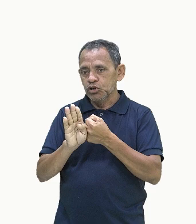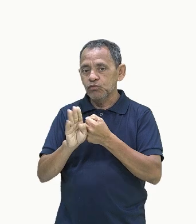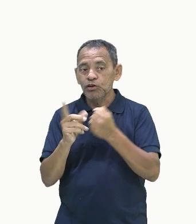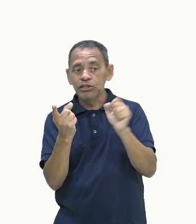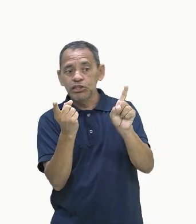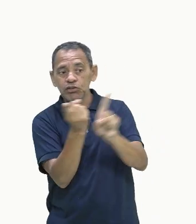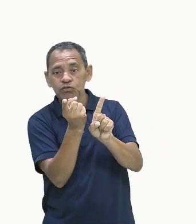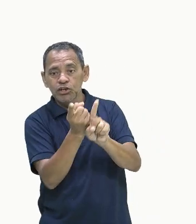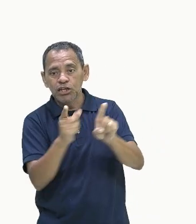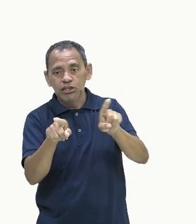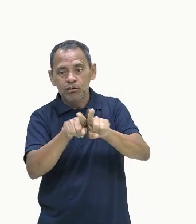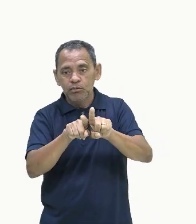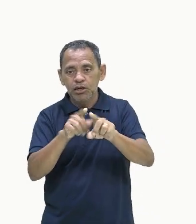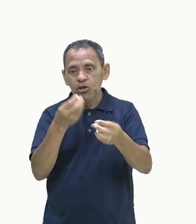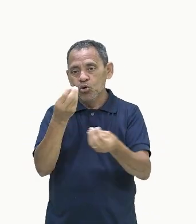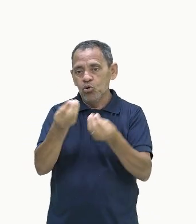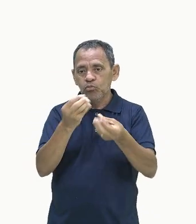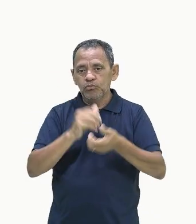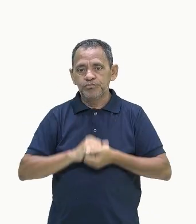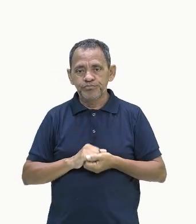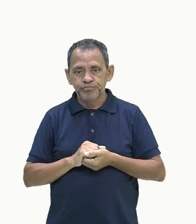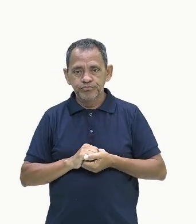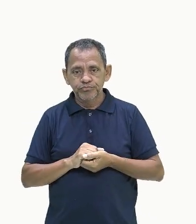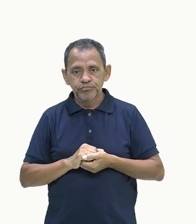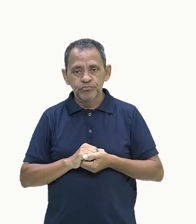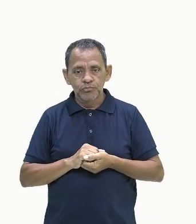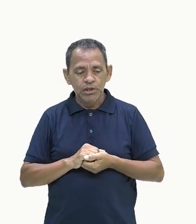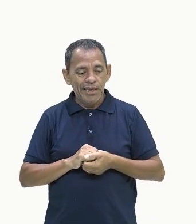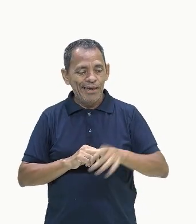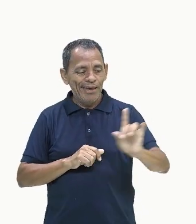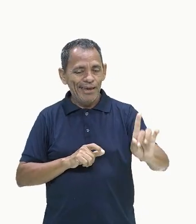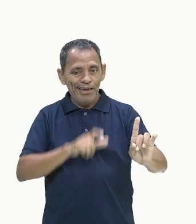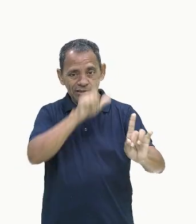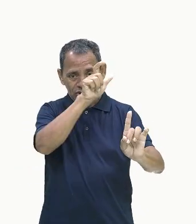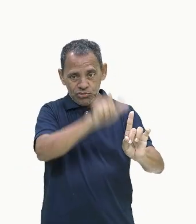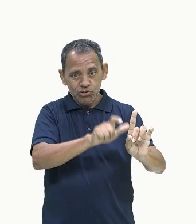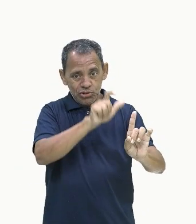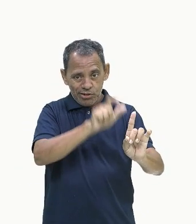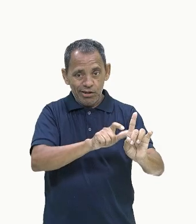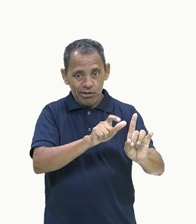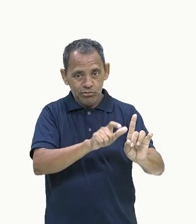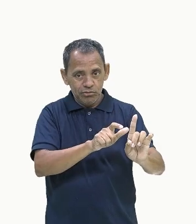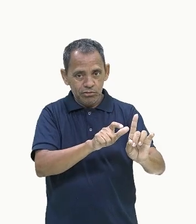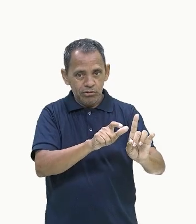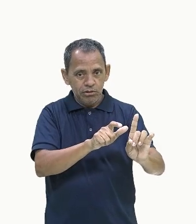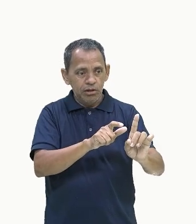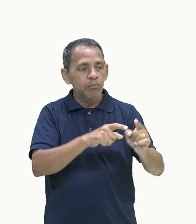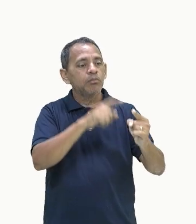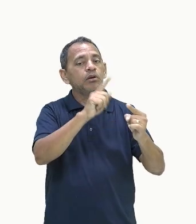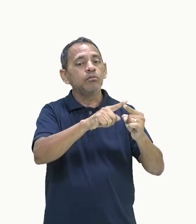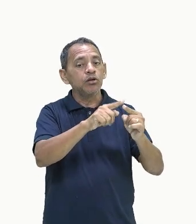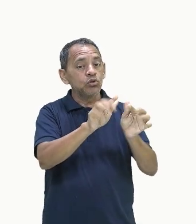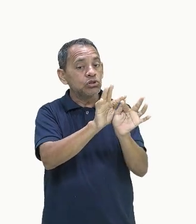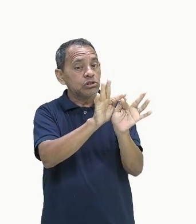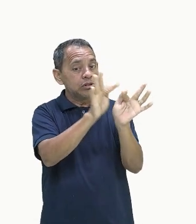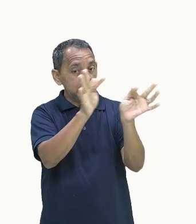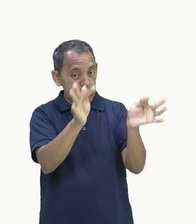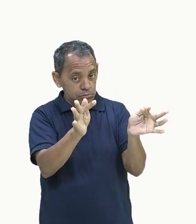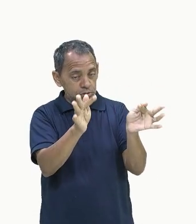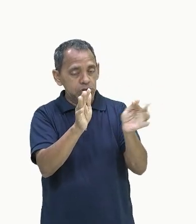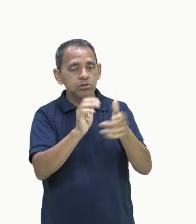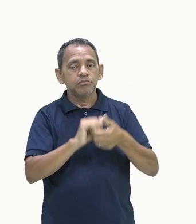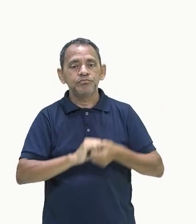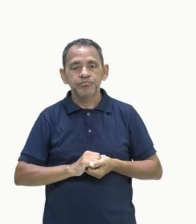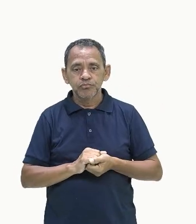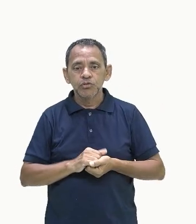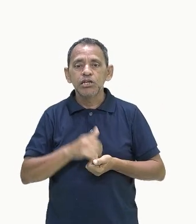avançando, então, nós temos aqui que o sujeito, olhem só, temos aí o nosso exemplo de sujeito